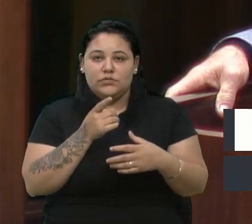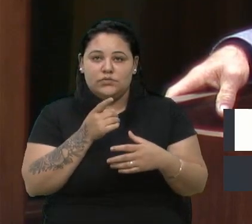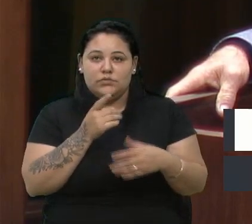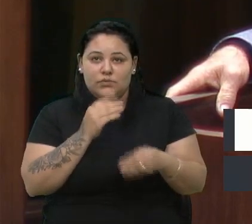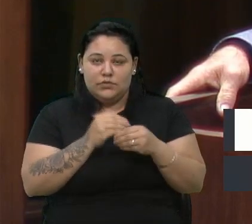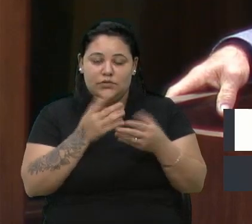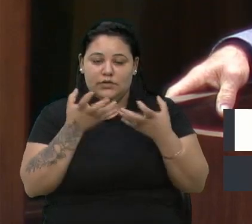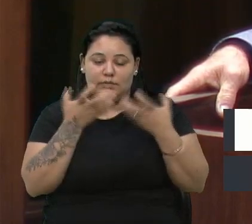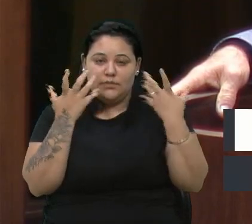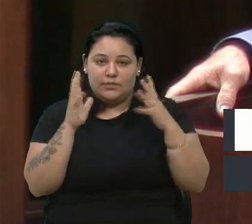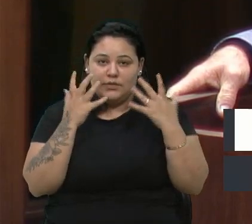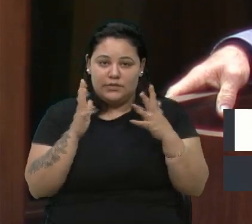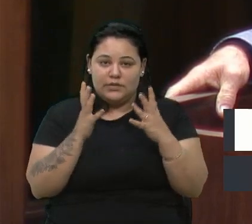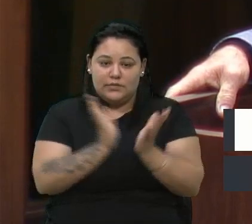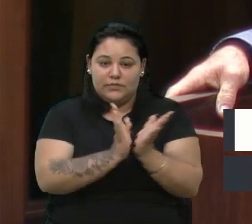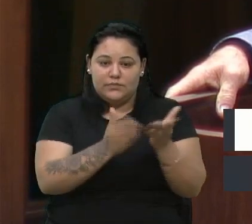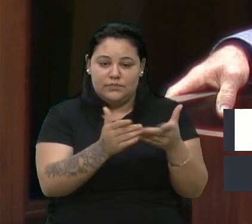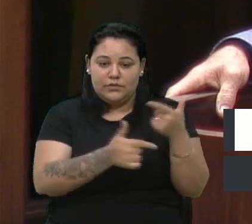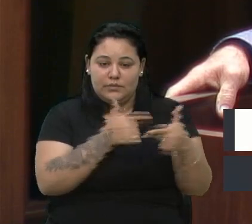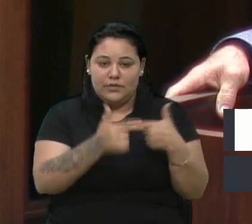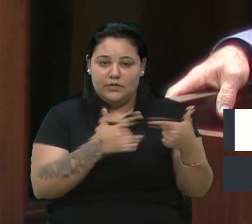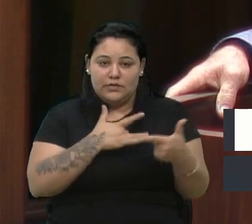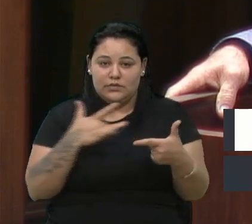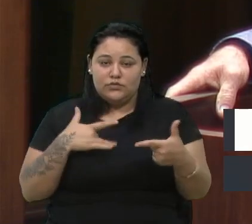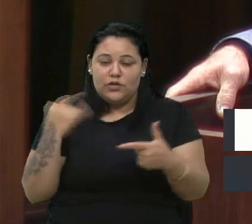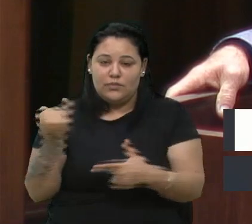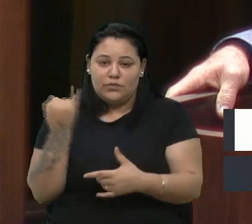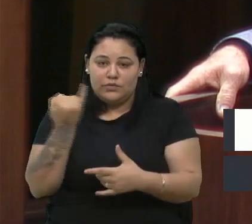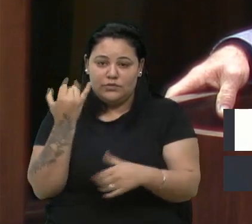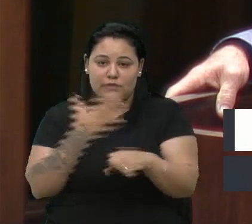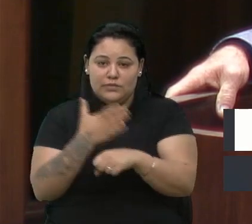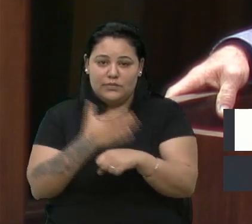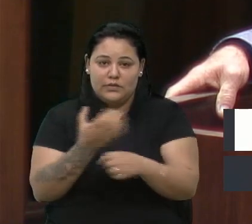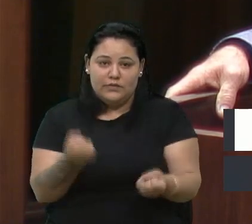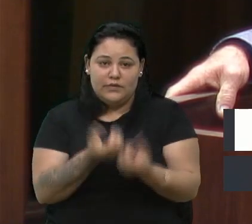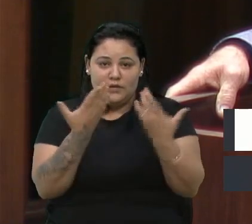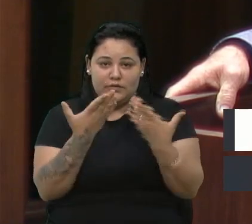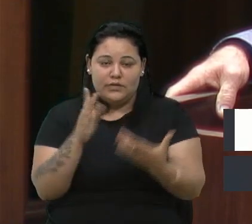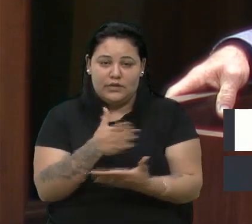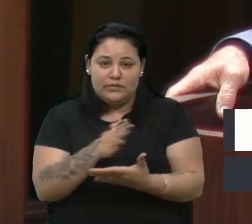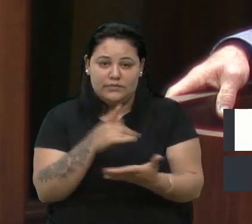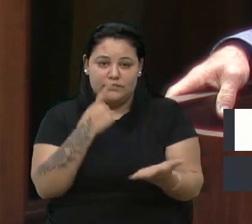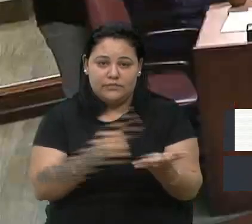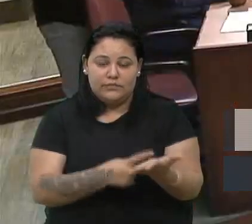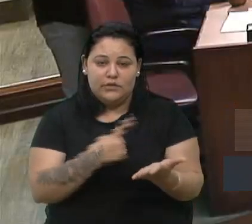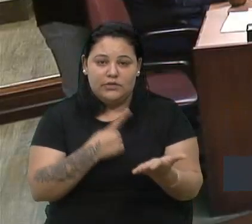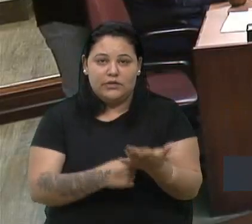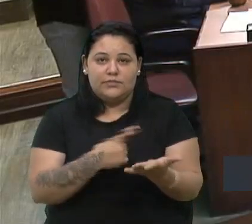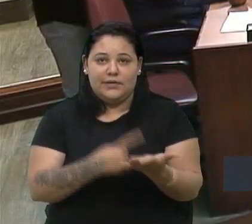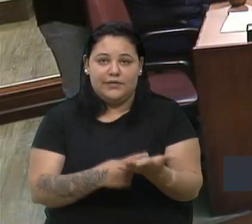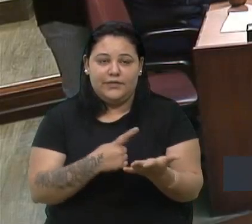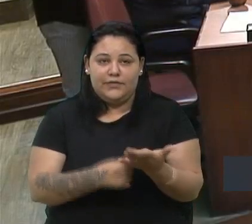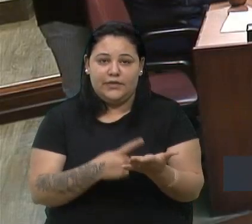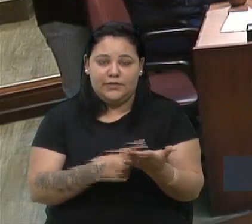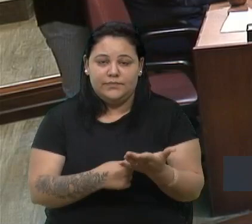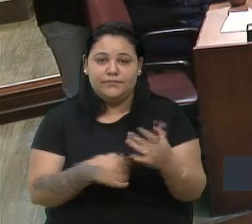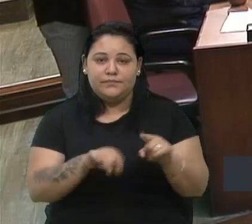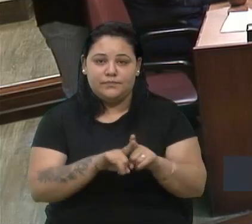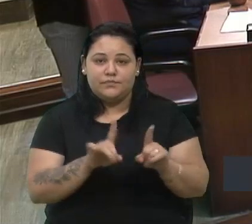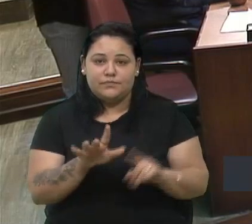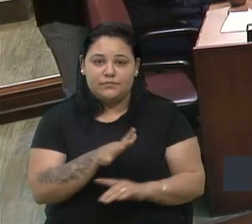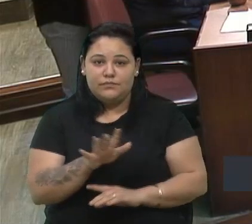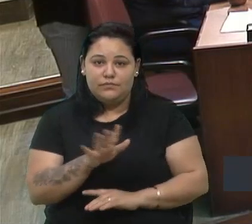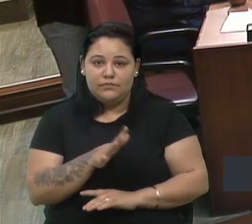Comissão de Saúde. É importante participar desses eventos, às vezes a agenda fica lotada, né? Eu imagino a sua como presidente da comissão. Quero trazer